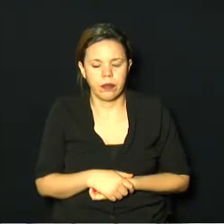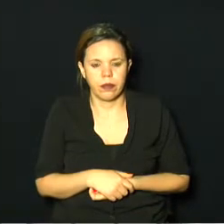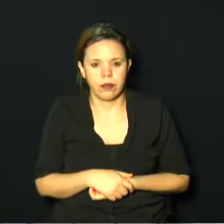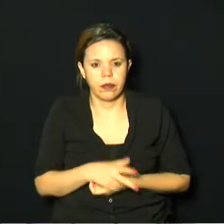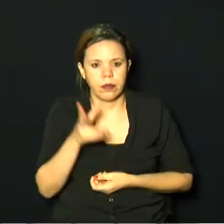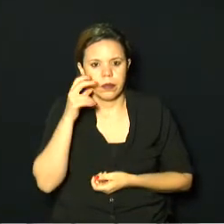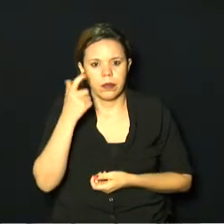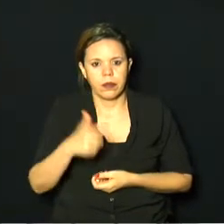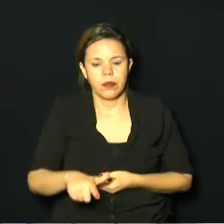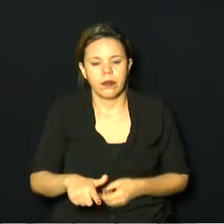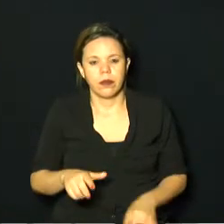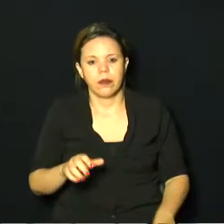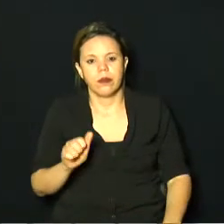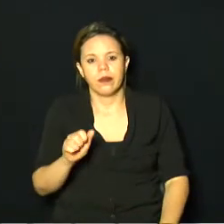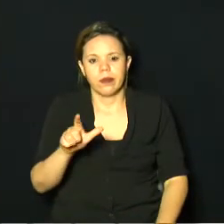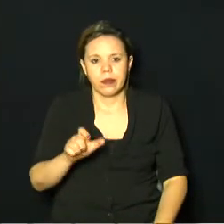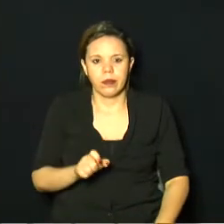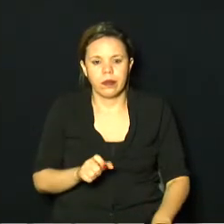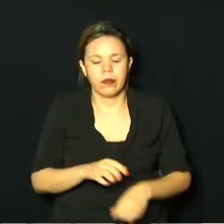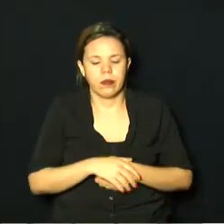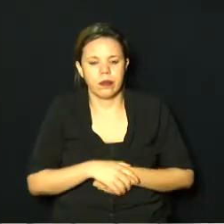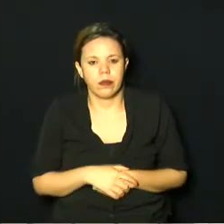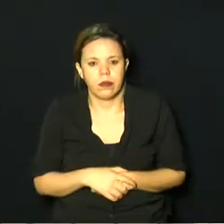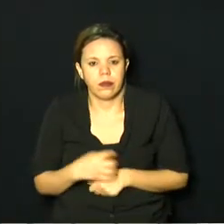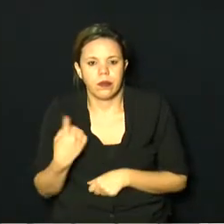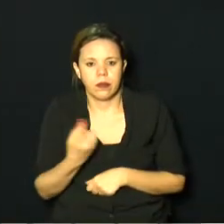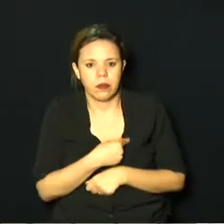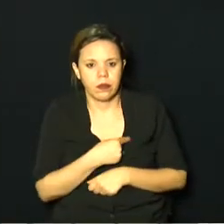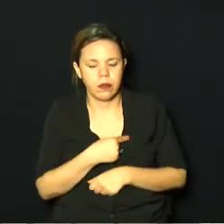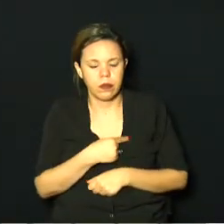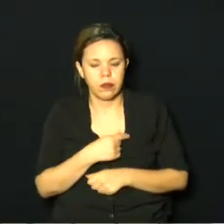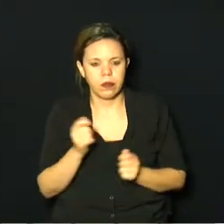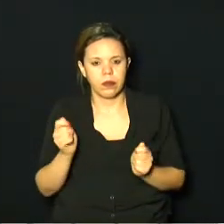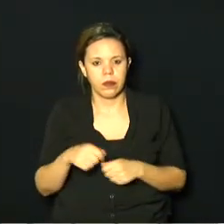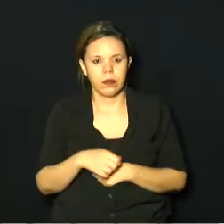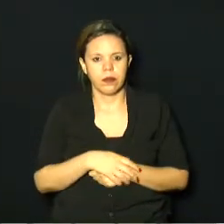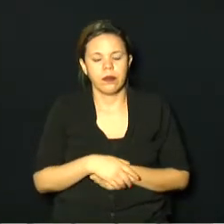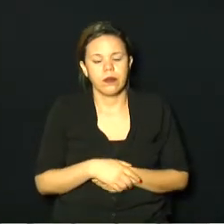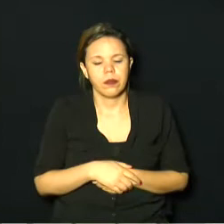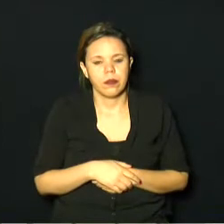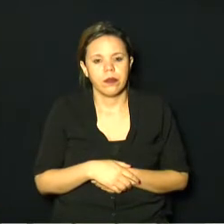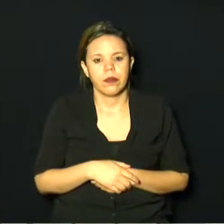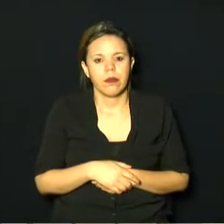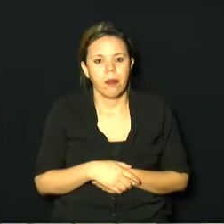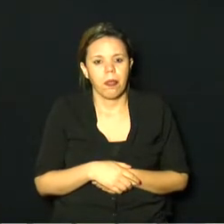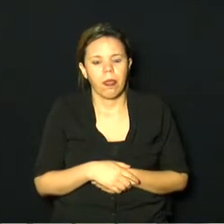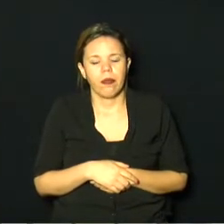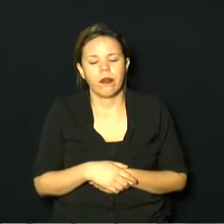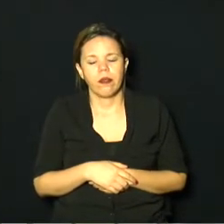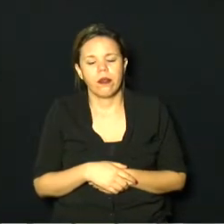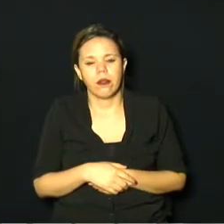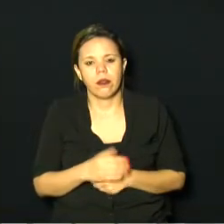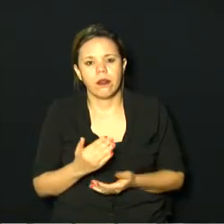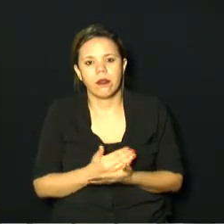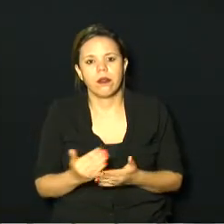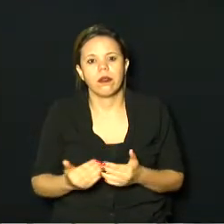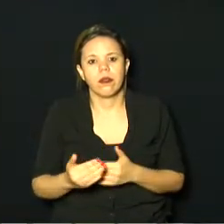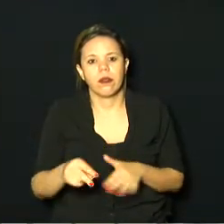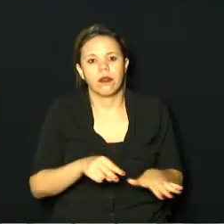ouvir novamente o doutor Alexandre, para que a gente possa, doutor Alexandre, já no início da